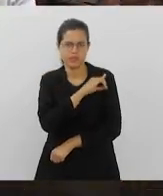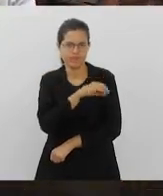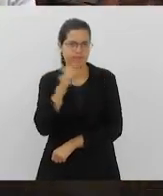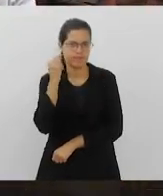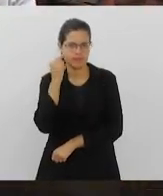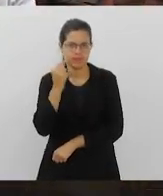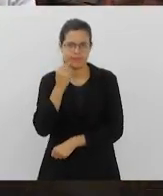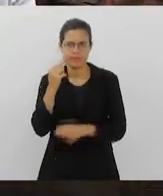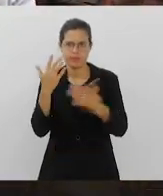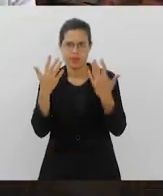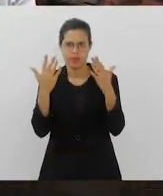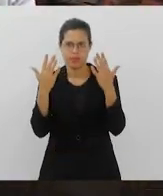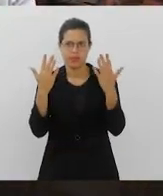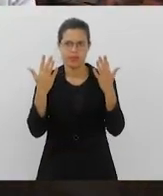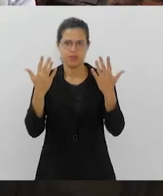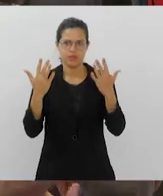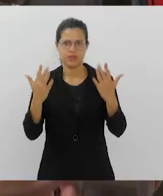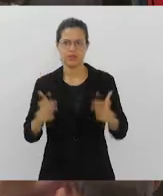Parabéns.